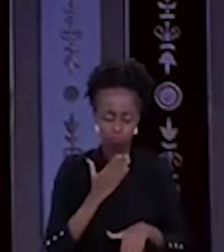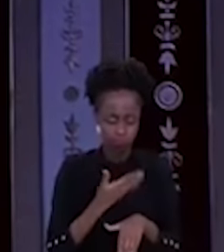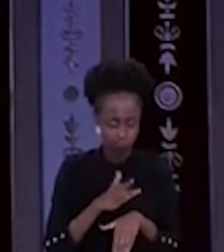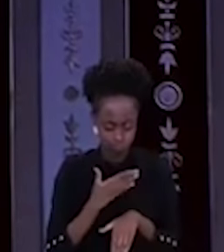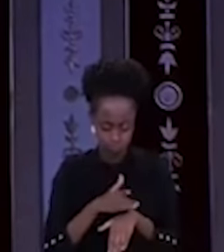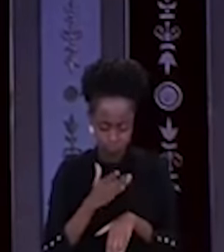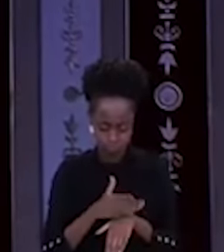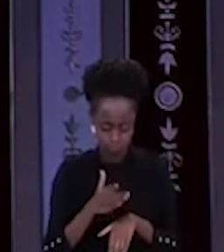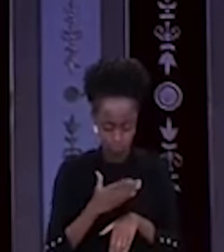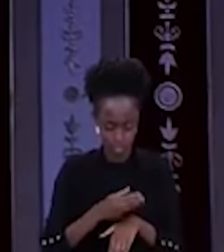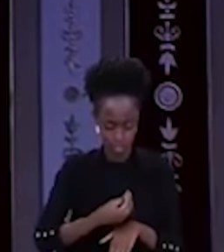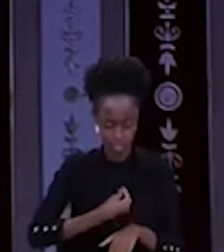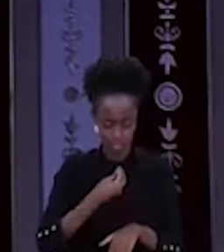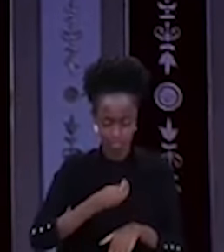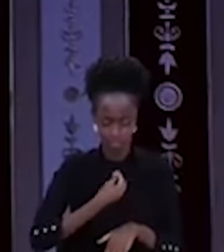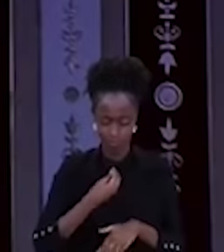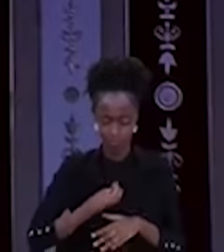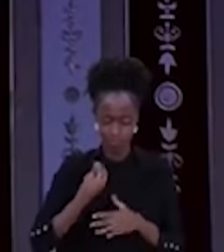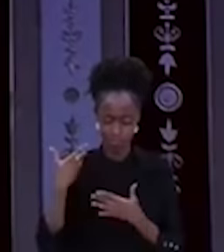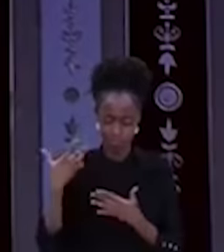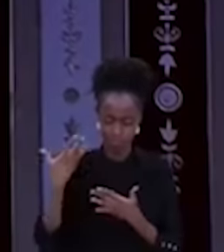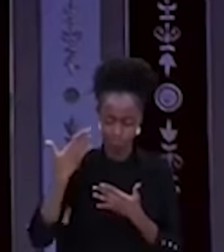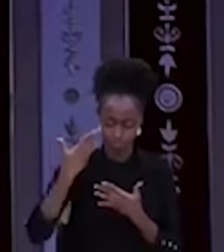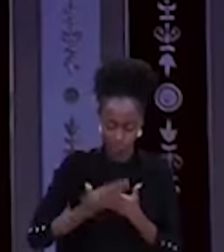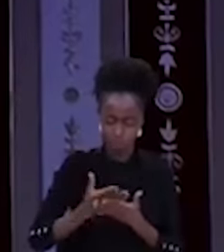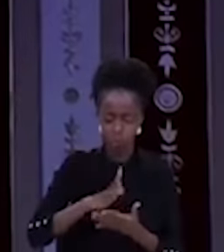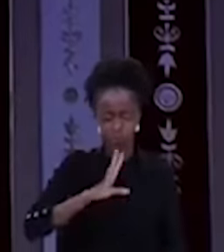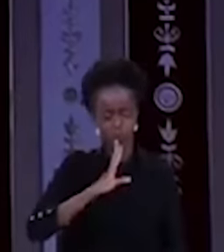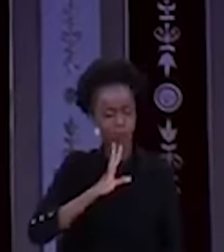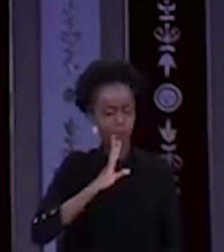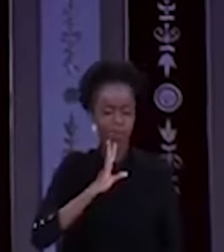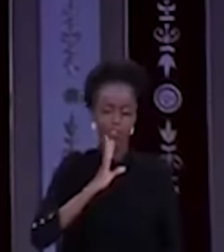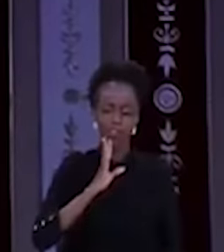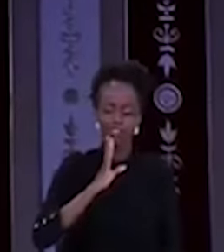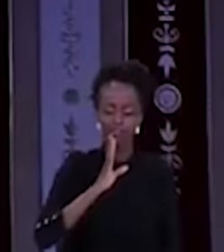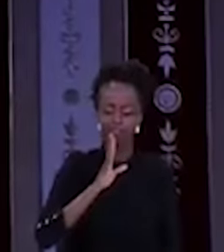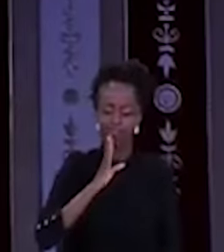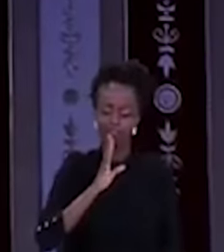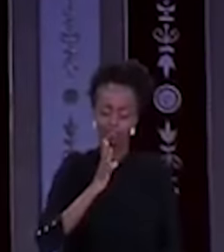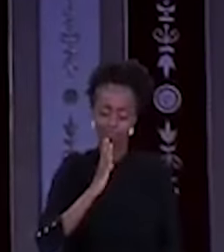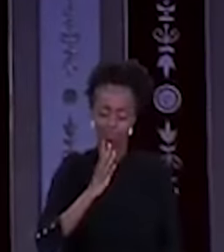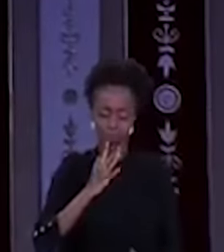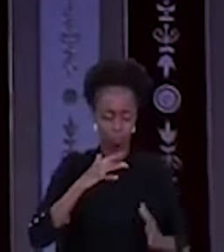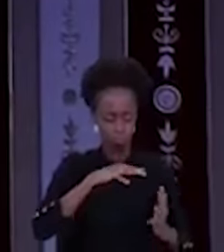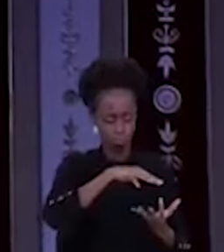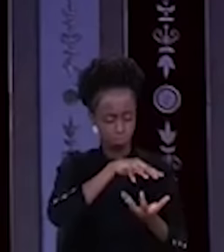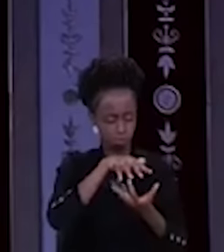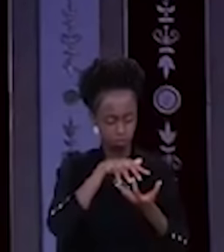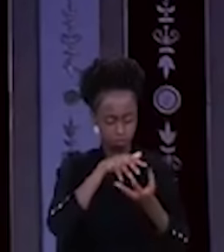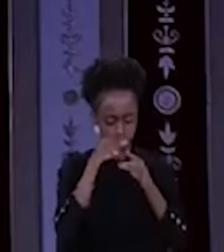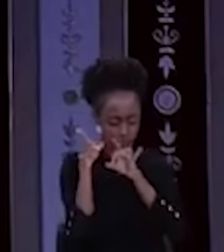conheces meu caminho, a minha história. Do mundo me